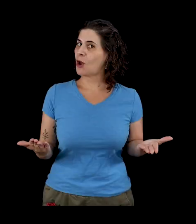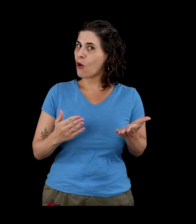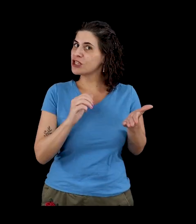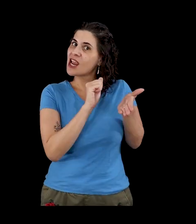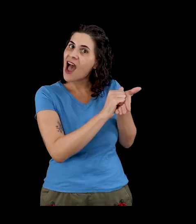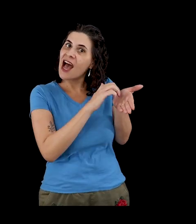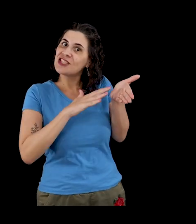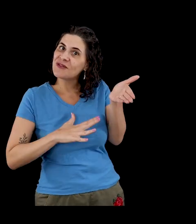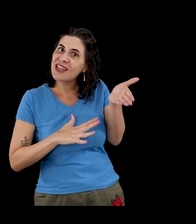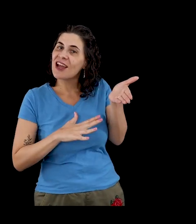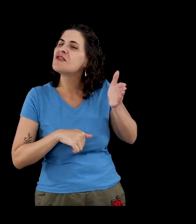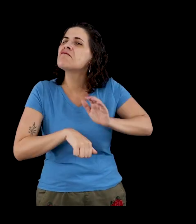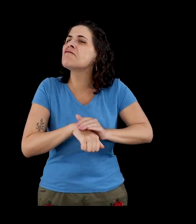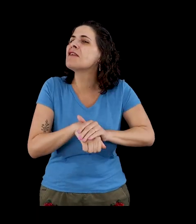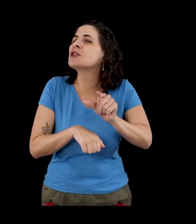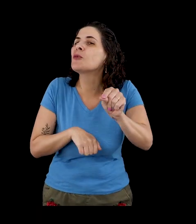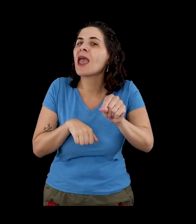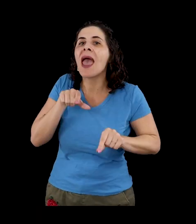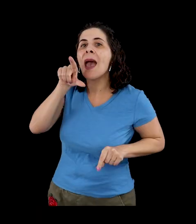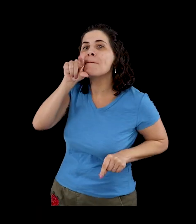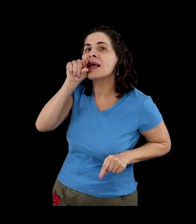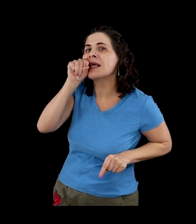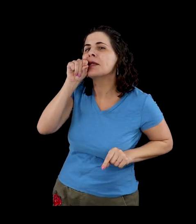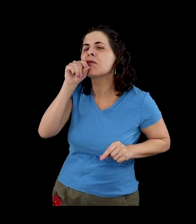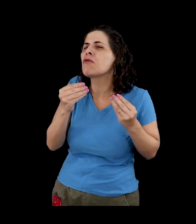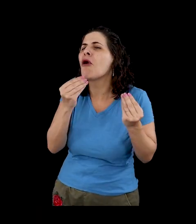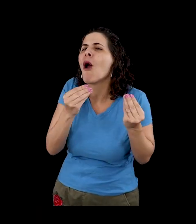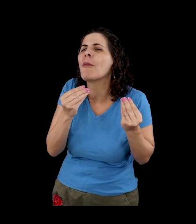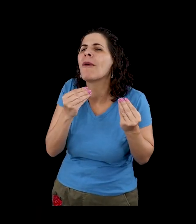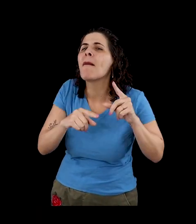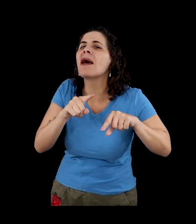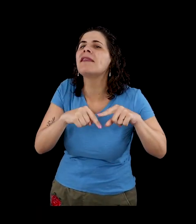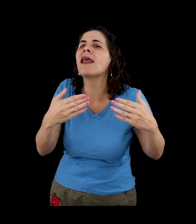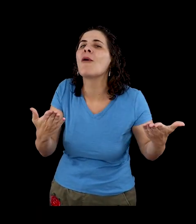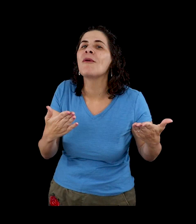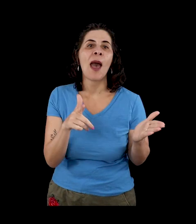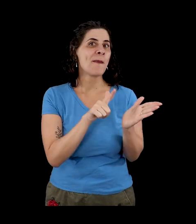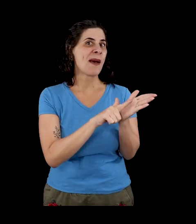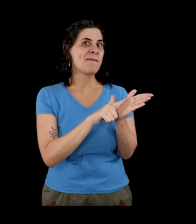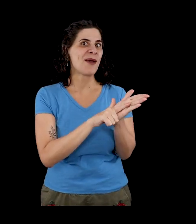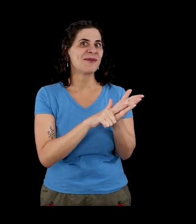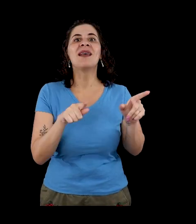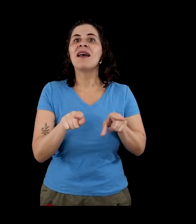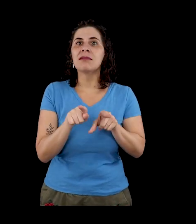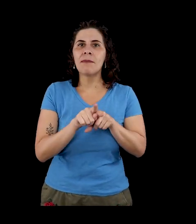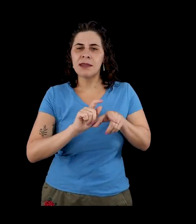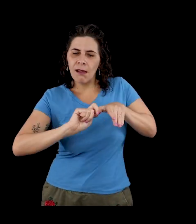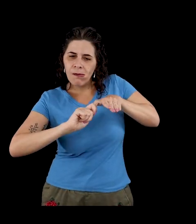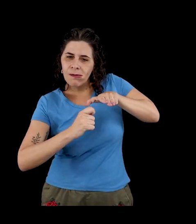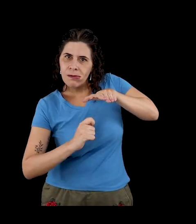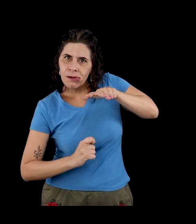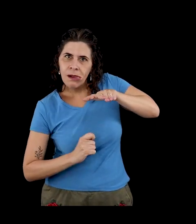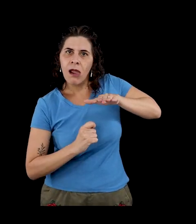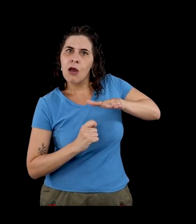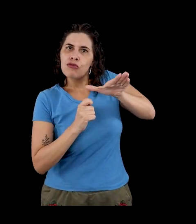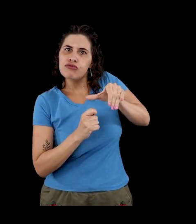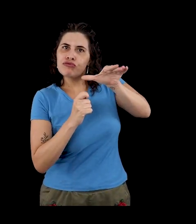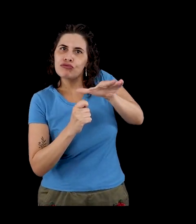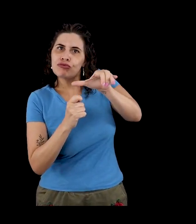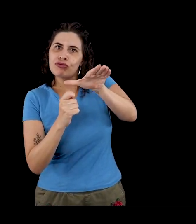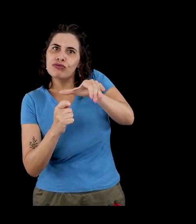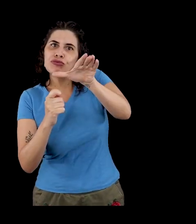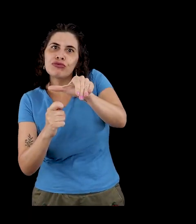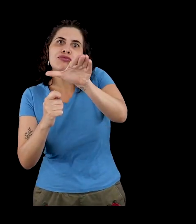Nessa atividade, nós vamos criar um pássaro de papel, com um mecanismo também feito de papel para ele poder bater as asas e voar por